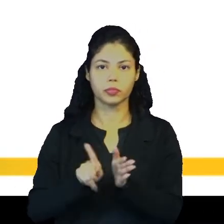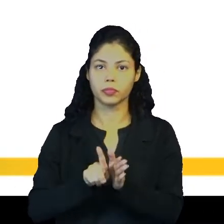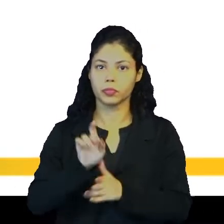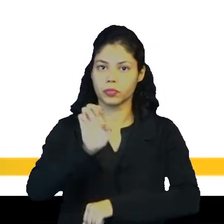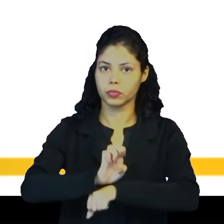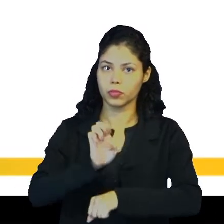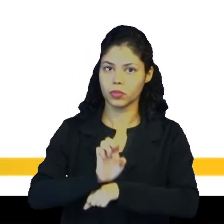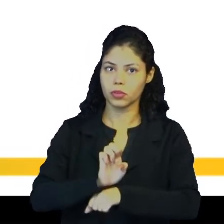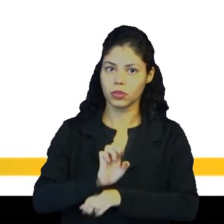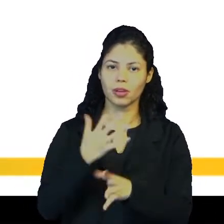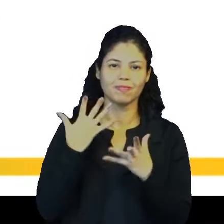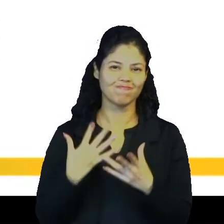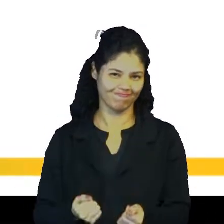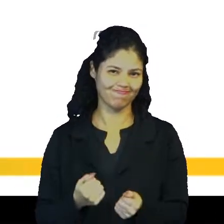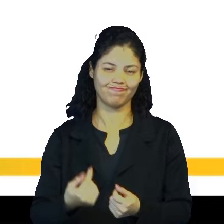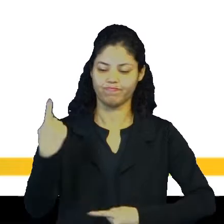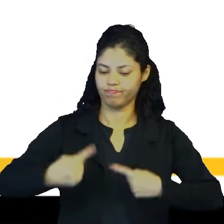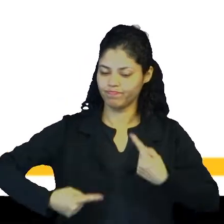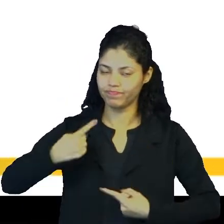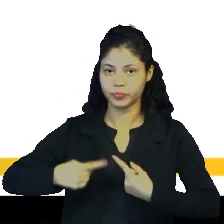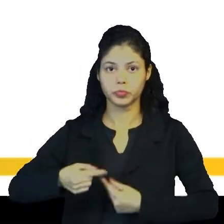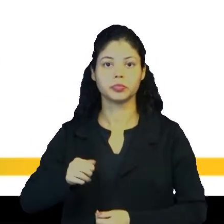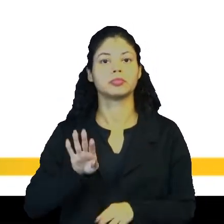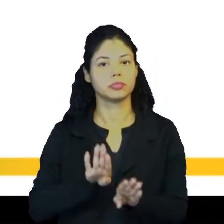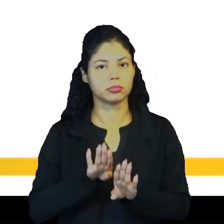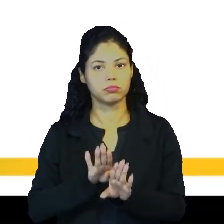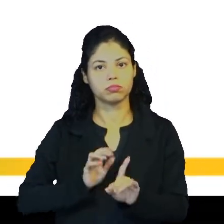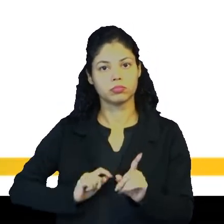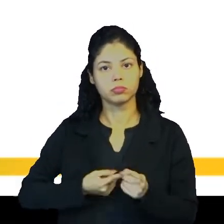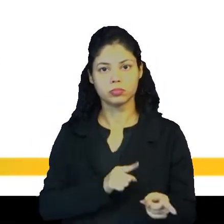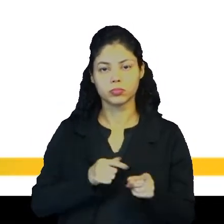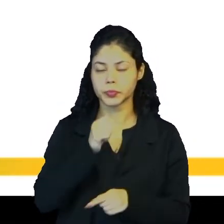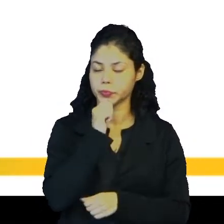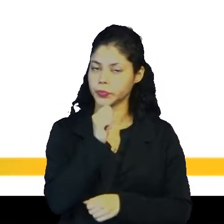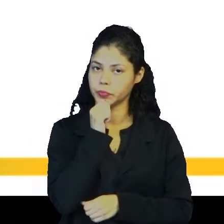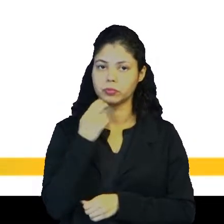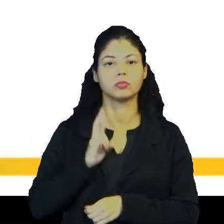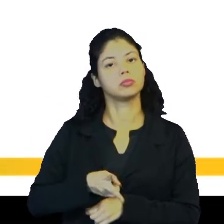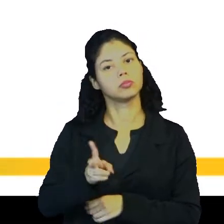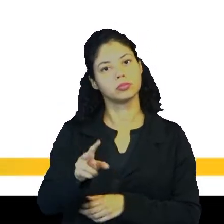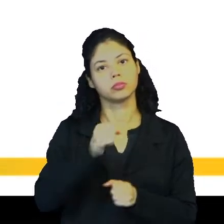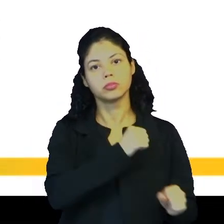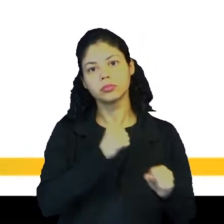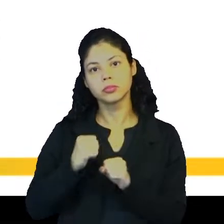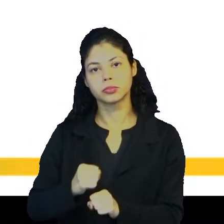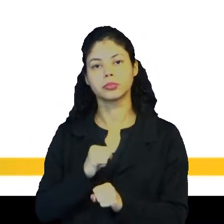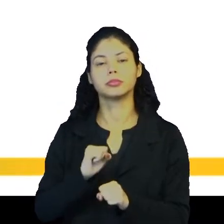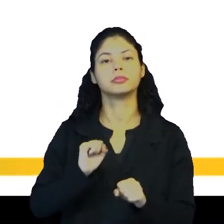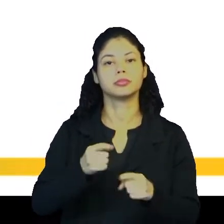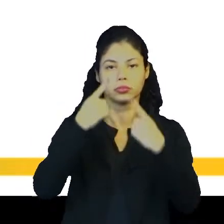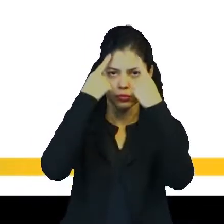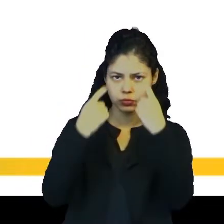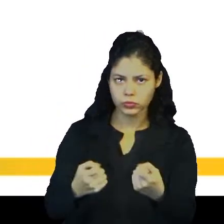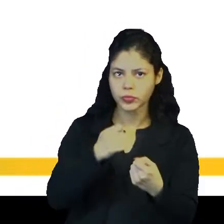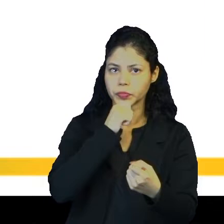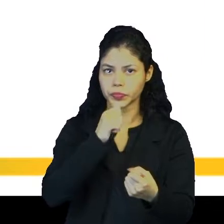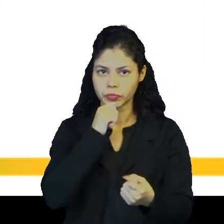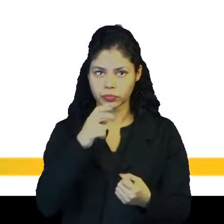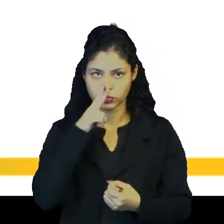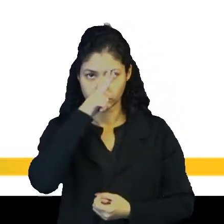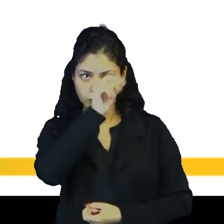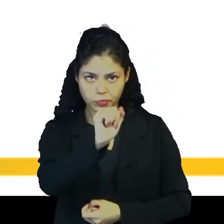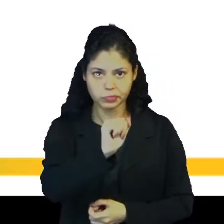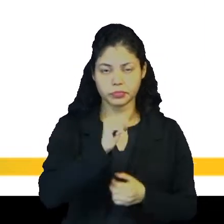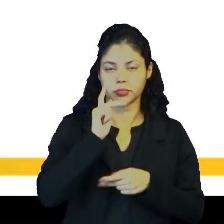o papel de dirigentes políticos e agentes de repressão, e mantiveram-se no poder por meio de violenta repressão contra as forças